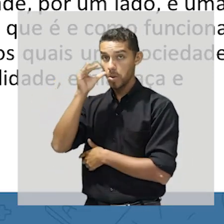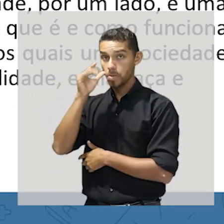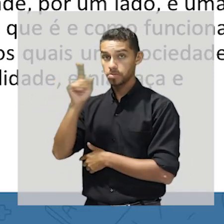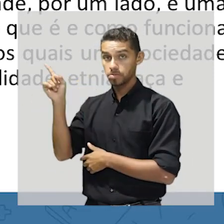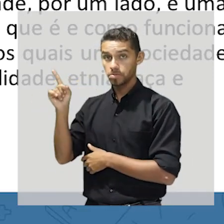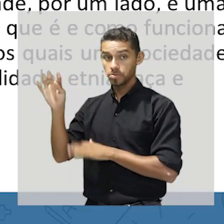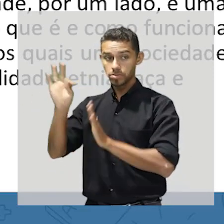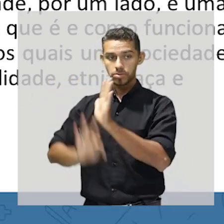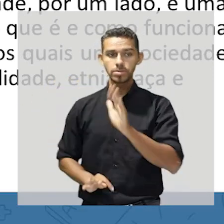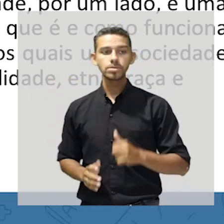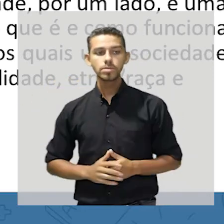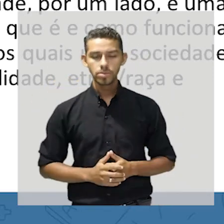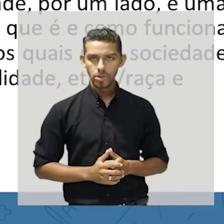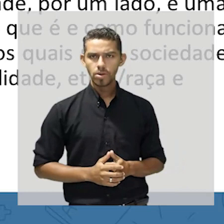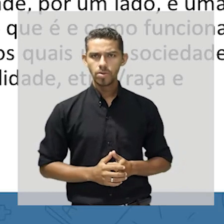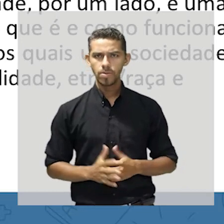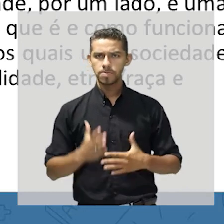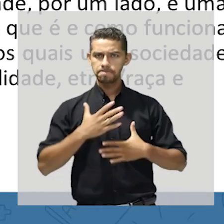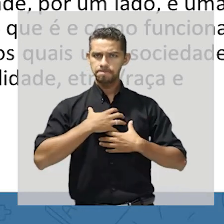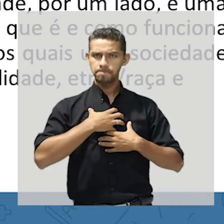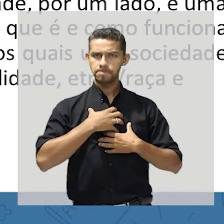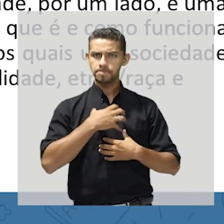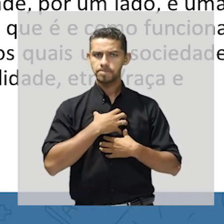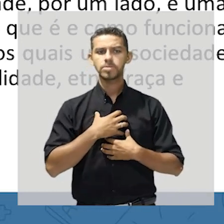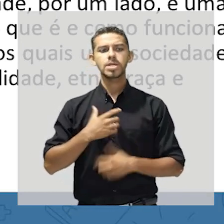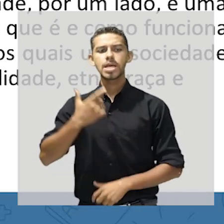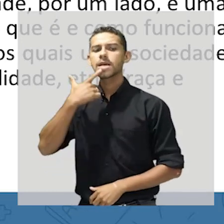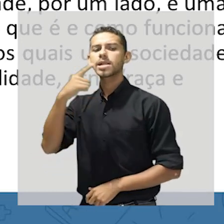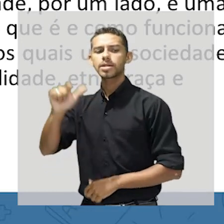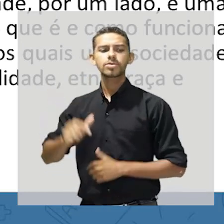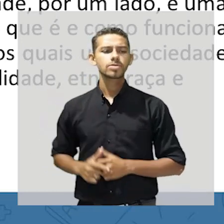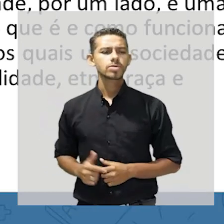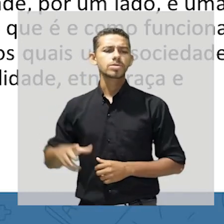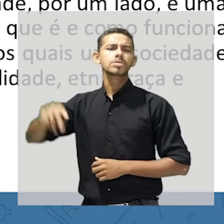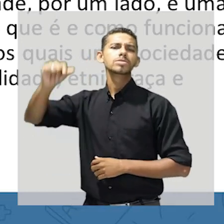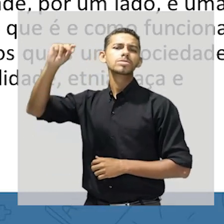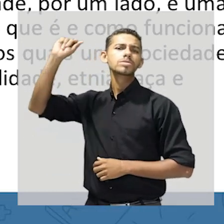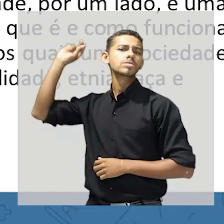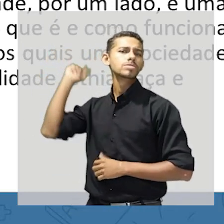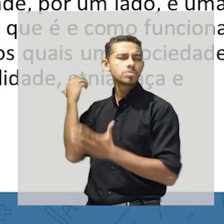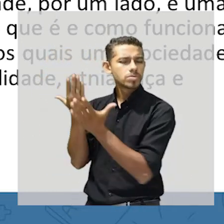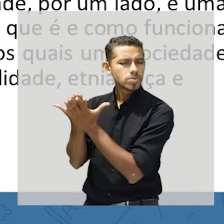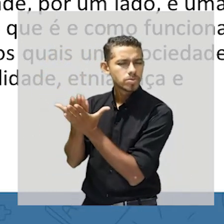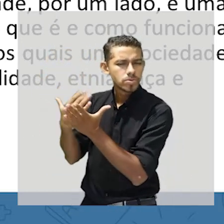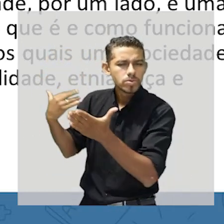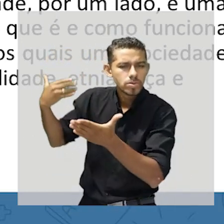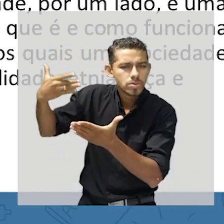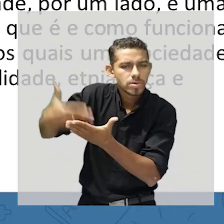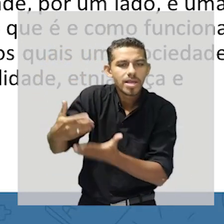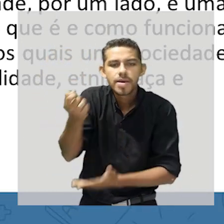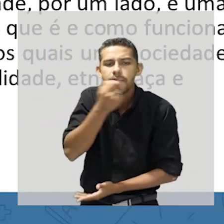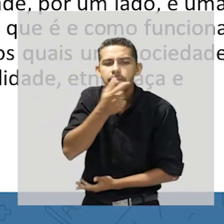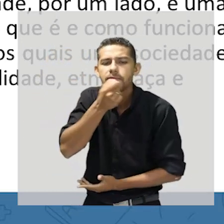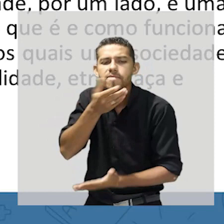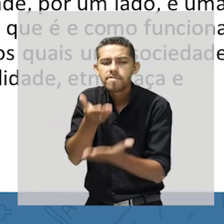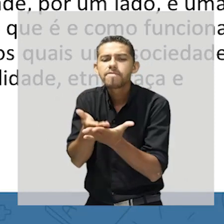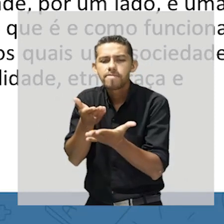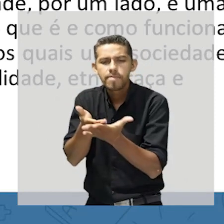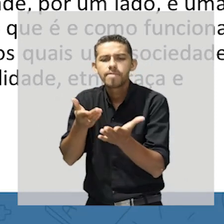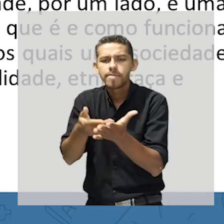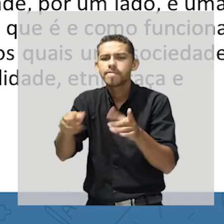o humor e a língua há algum tempo vem estudando as piadas com ênfase em sua